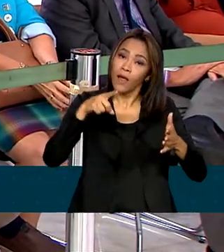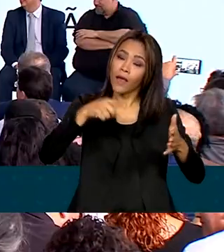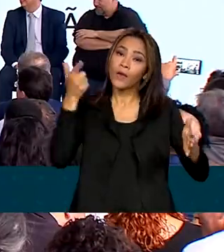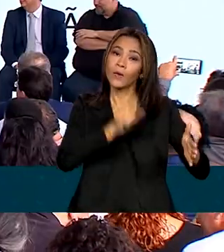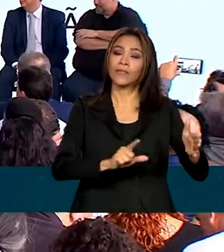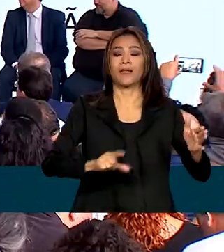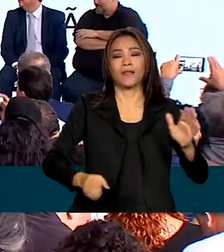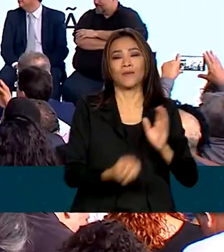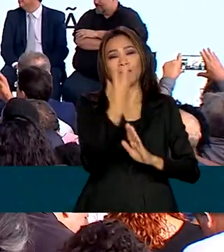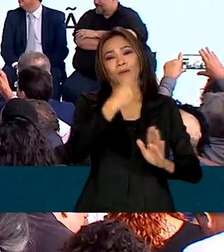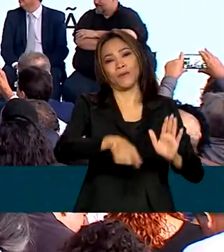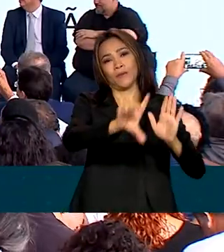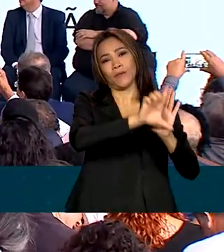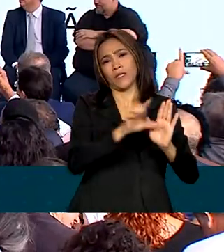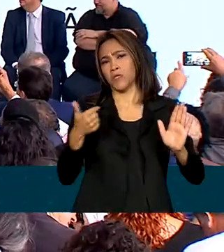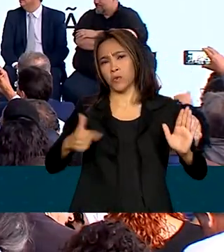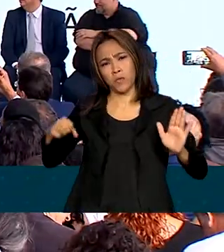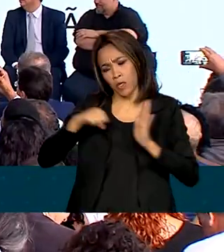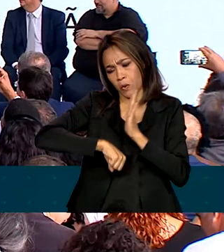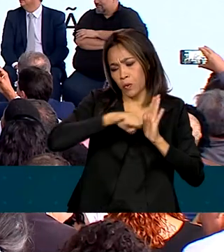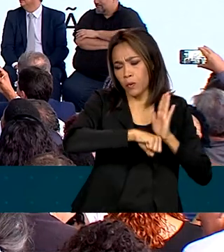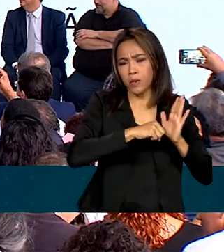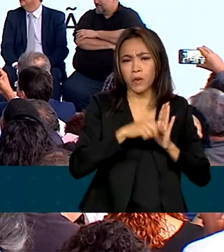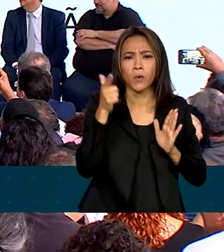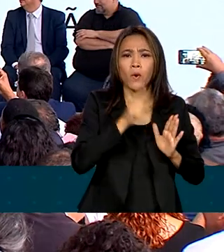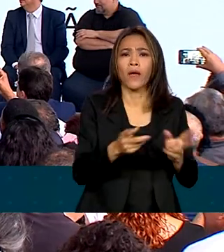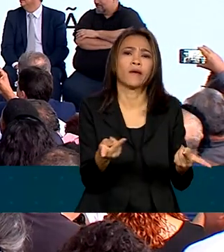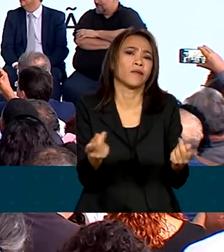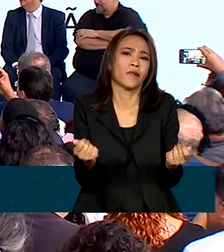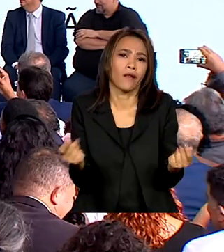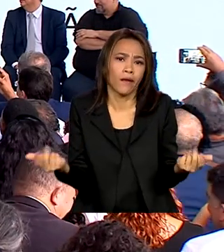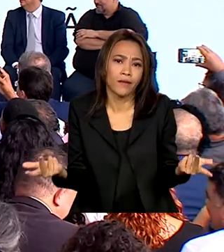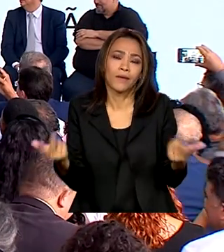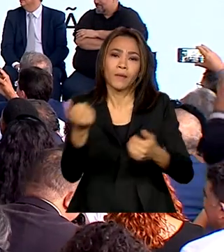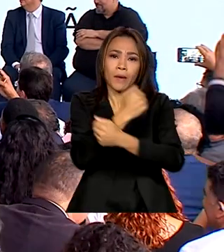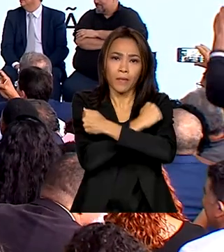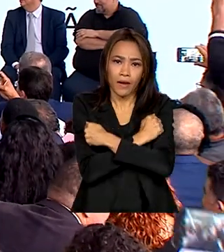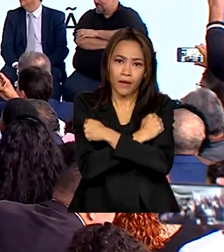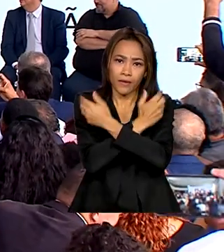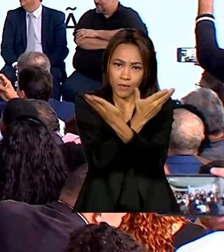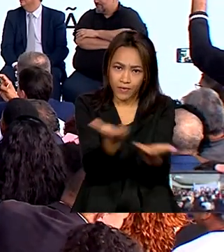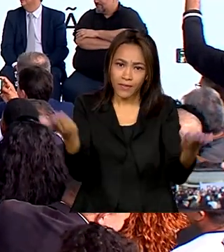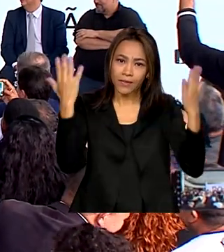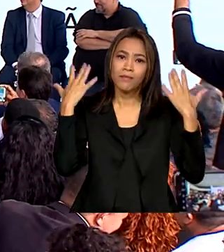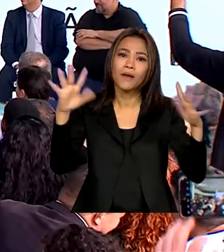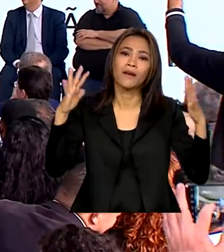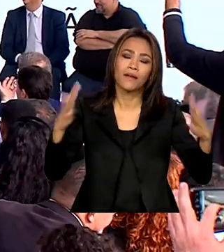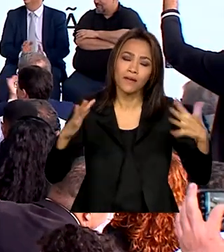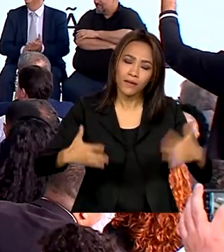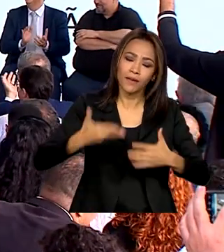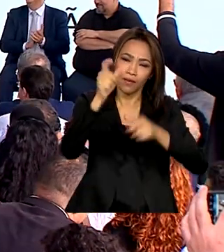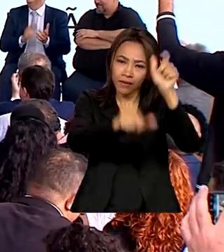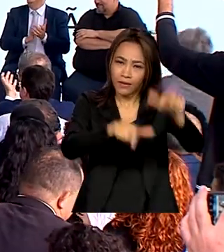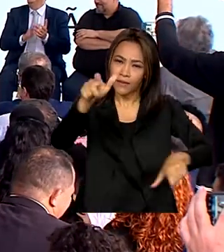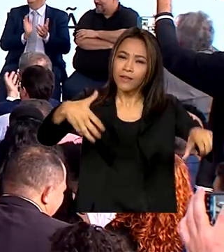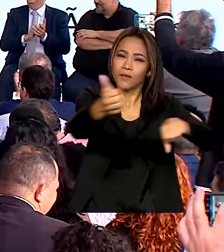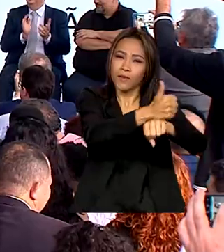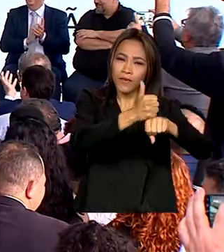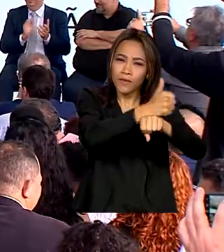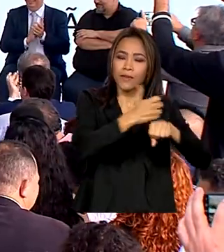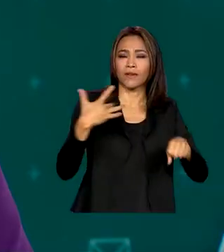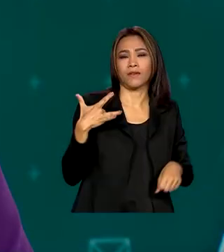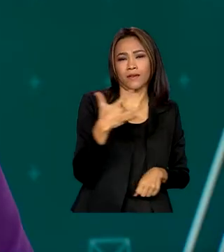lei. E sem luta, a gente não conquista nada. Um abraço, parabéns aos agentes comunitários de